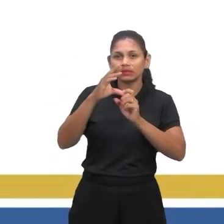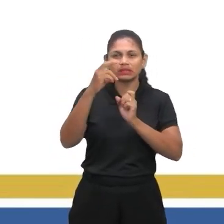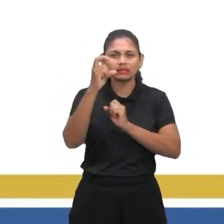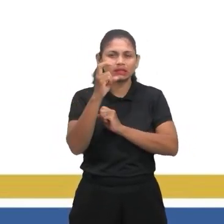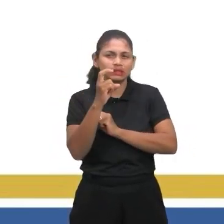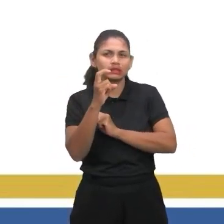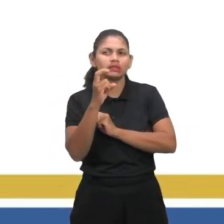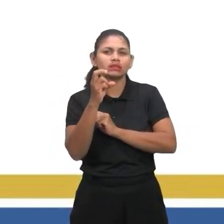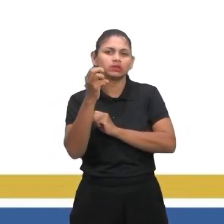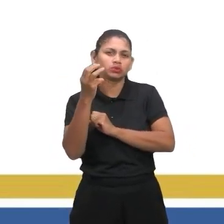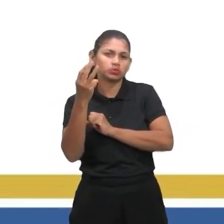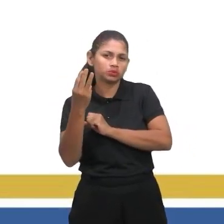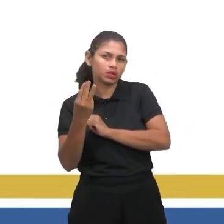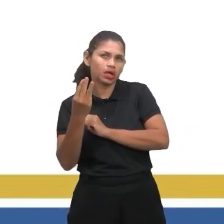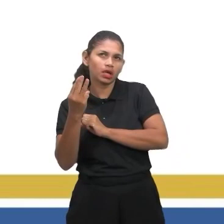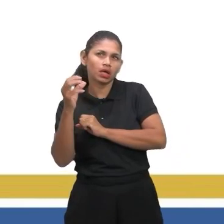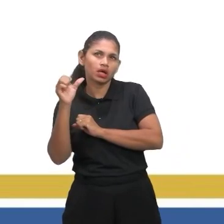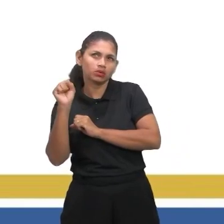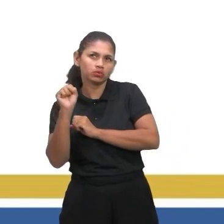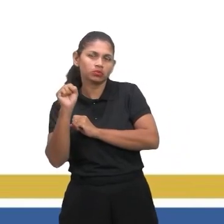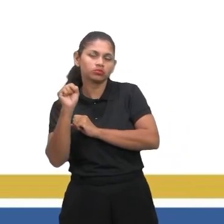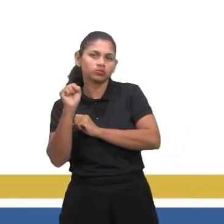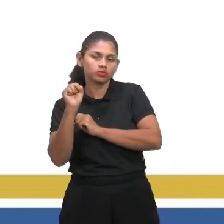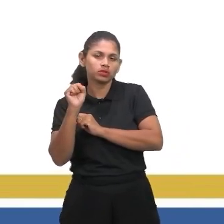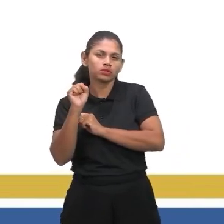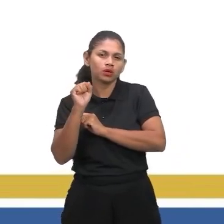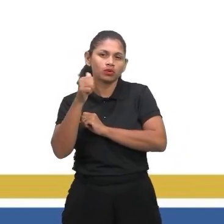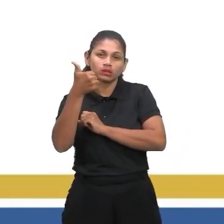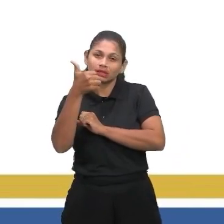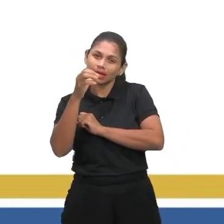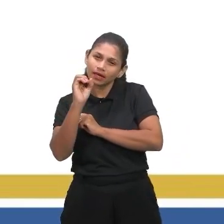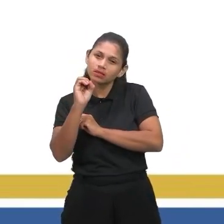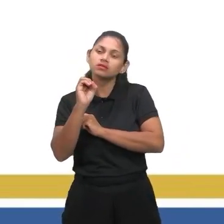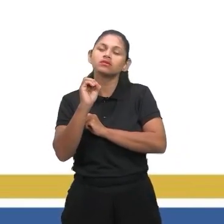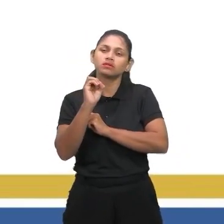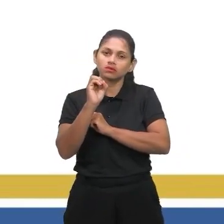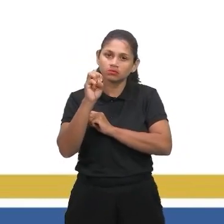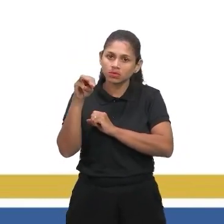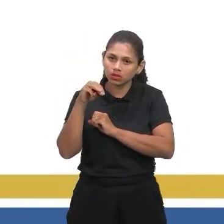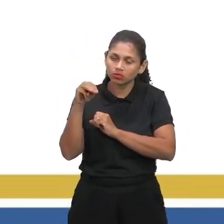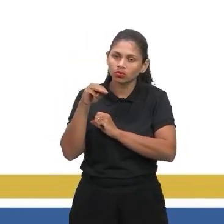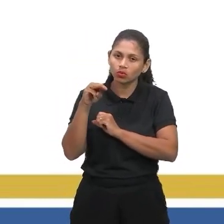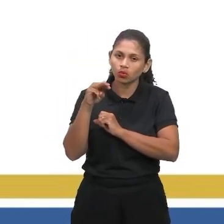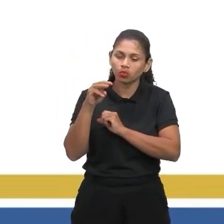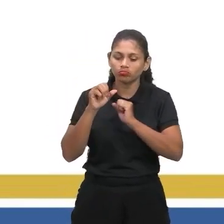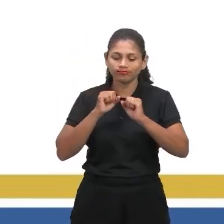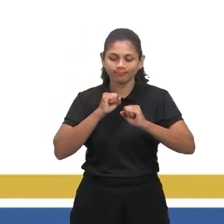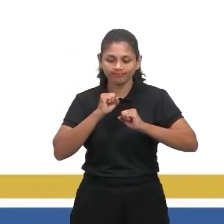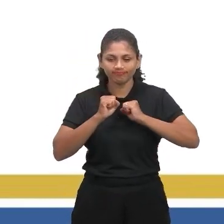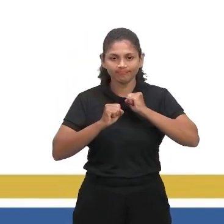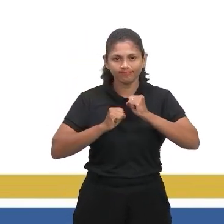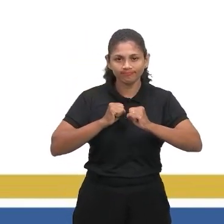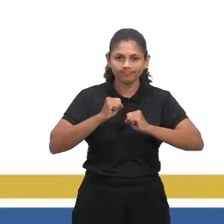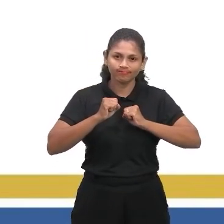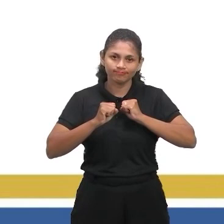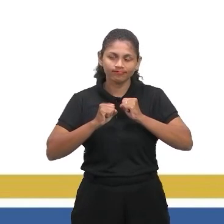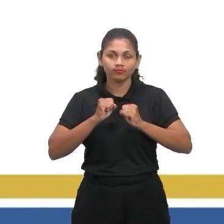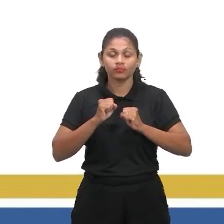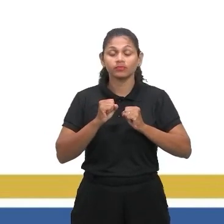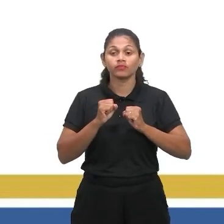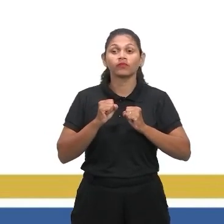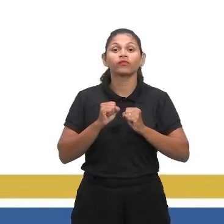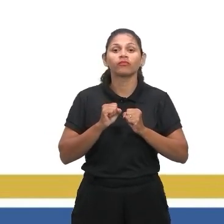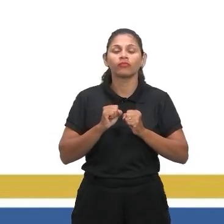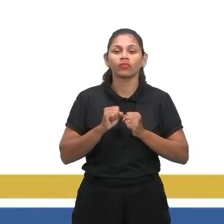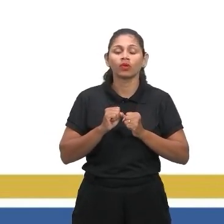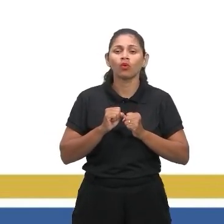mais 2, 10. Ou seja, ela passou 10 minutos em velocidades baixas. Trazendo agora aqui para a nossa questão, o que o